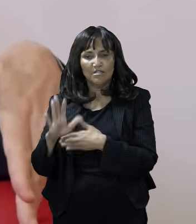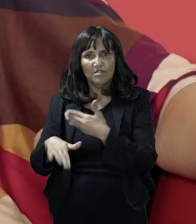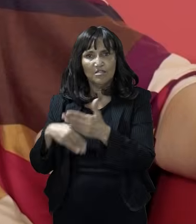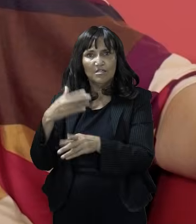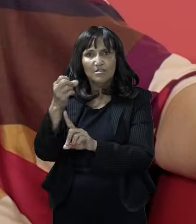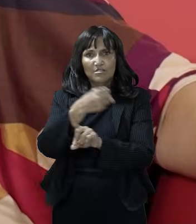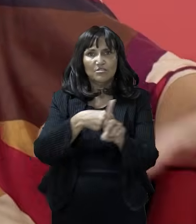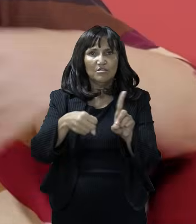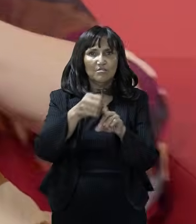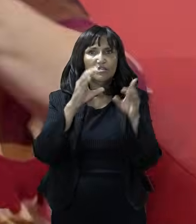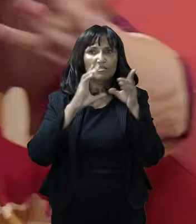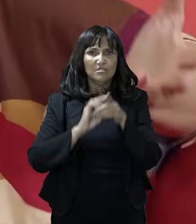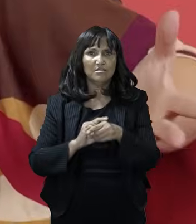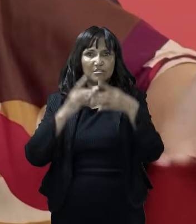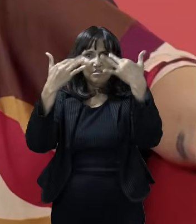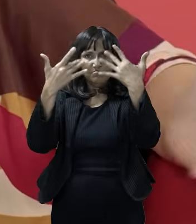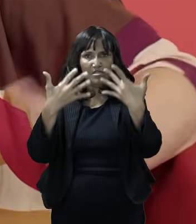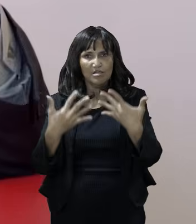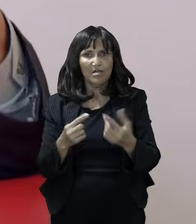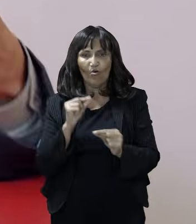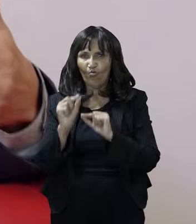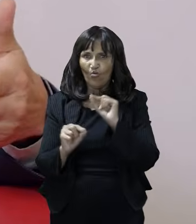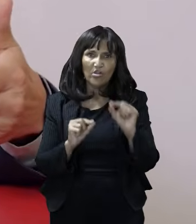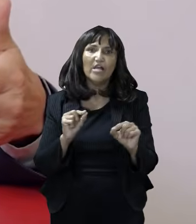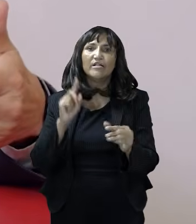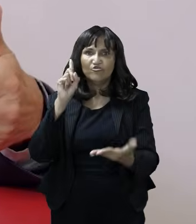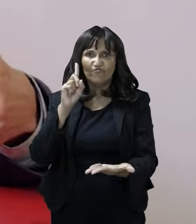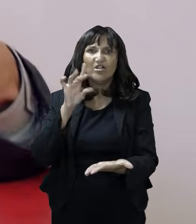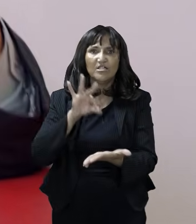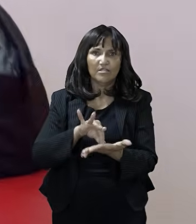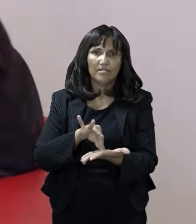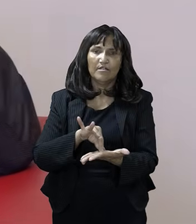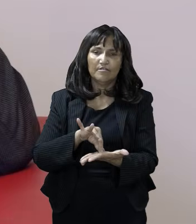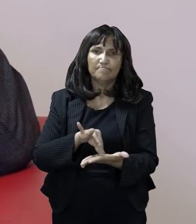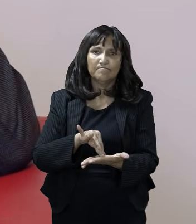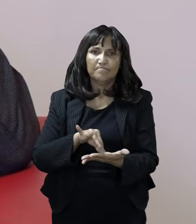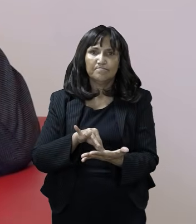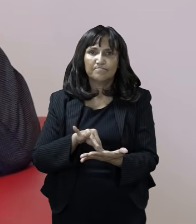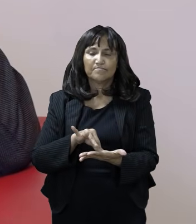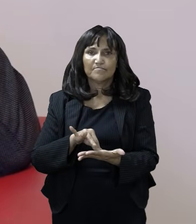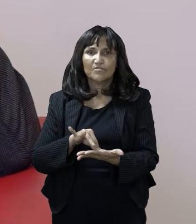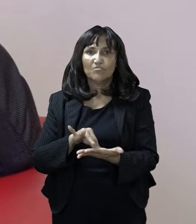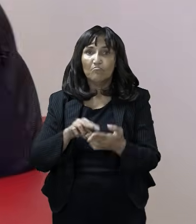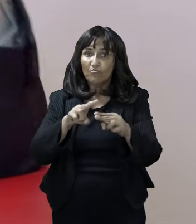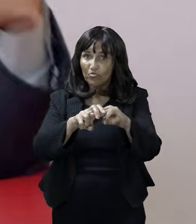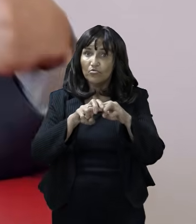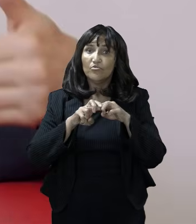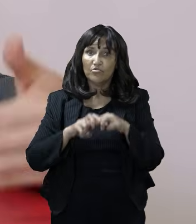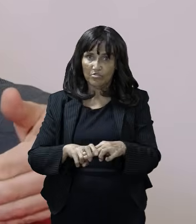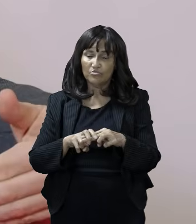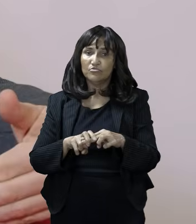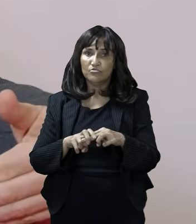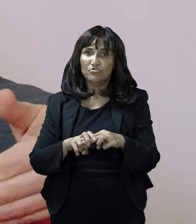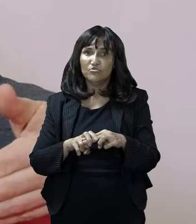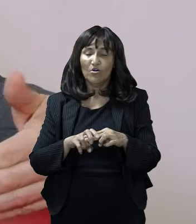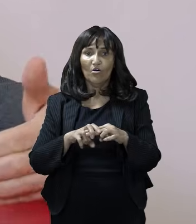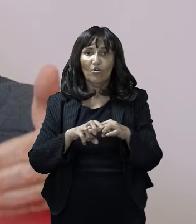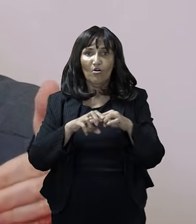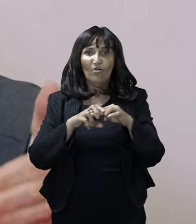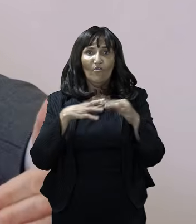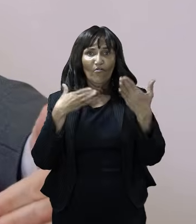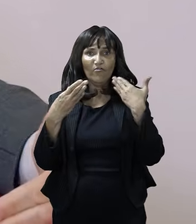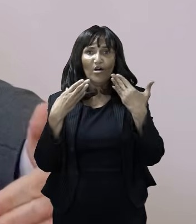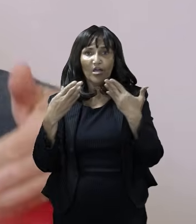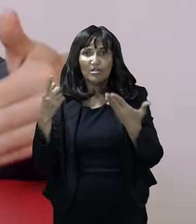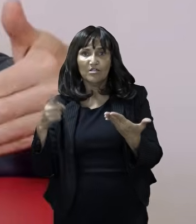socialismo democrático. E explicar o que é isso, né? O que é isso. E, em função disso, dizer que,